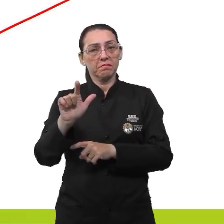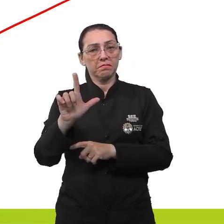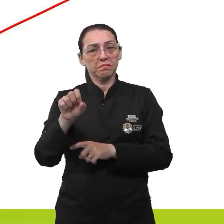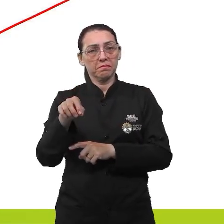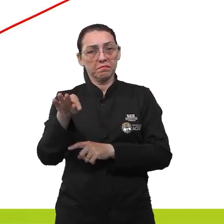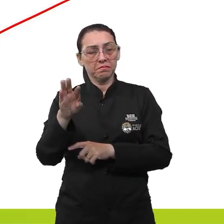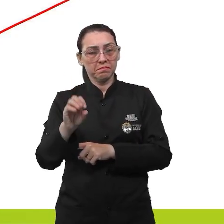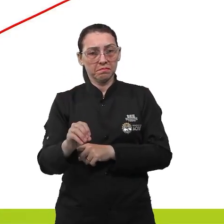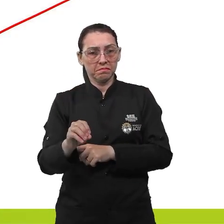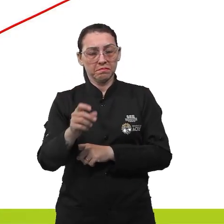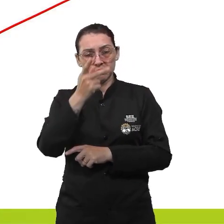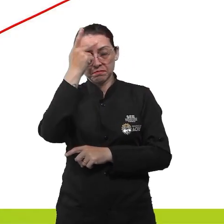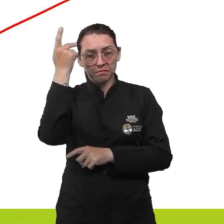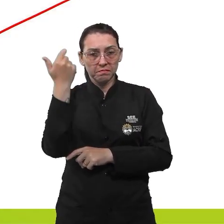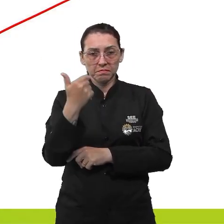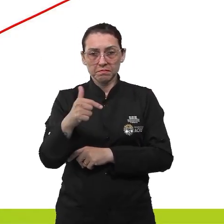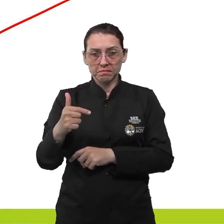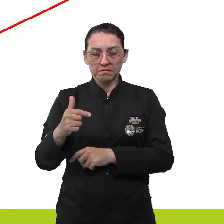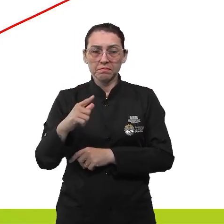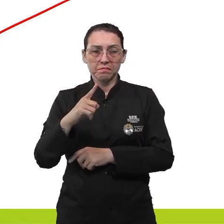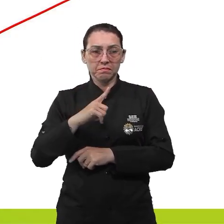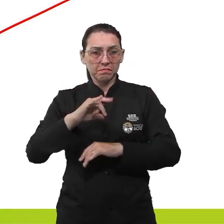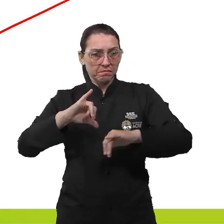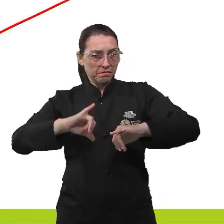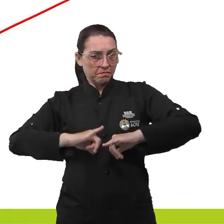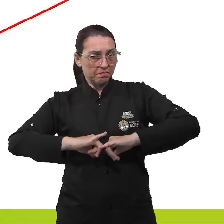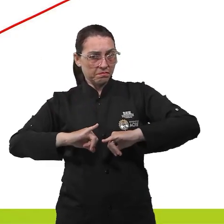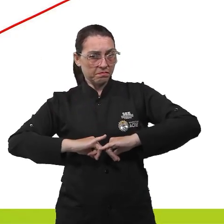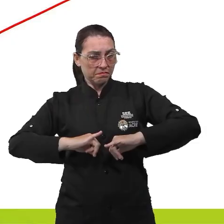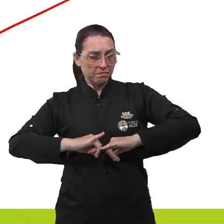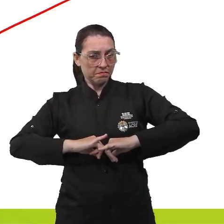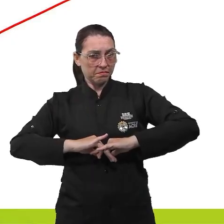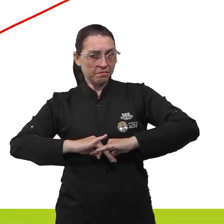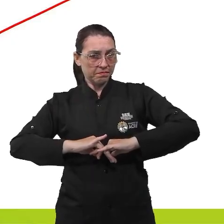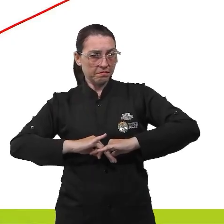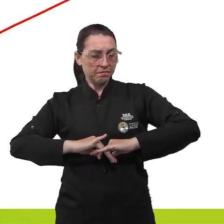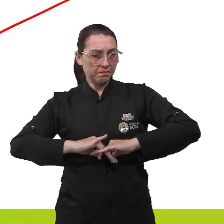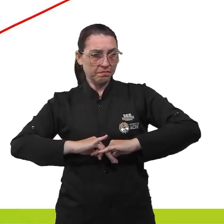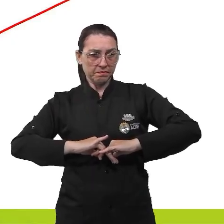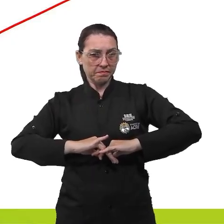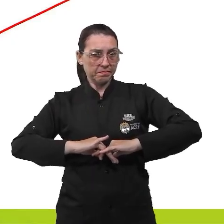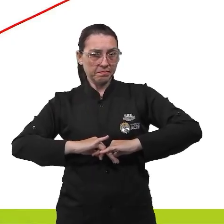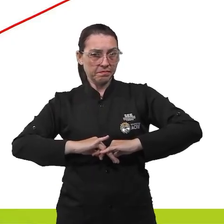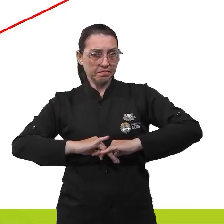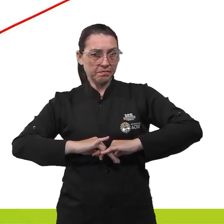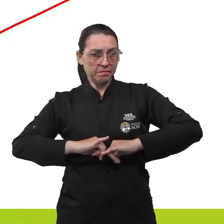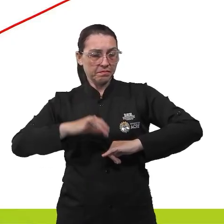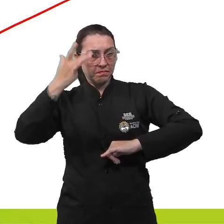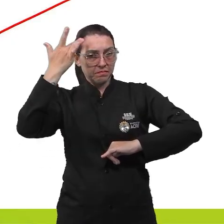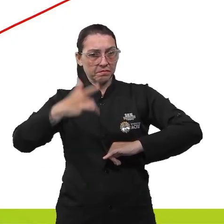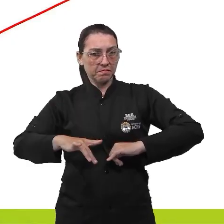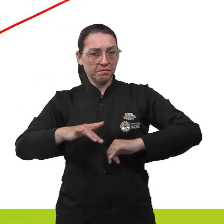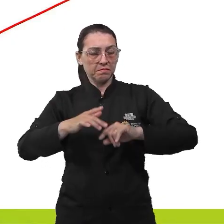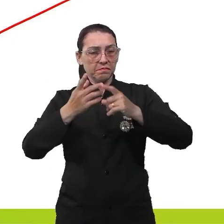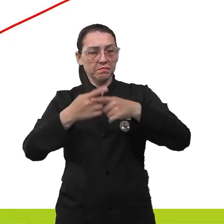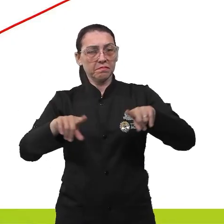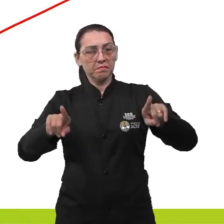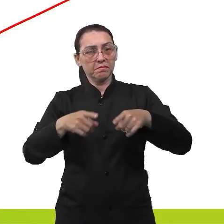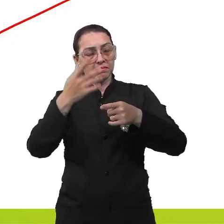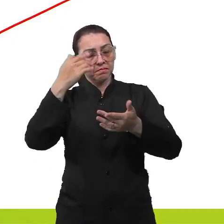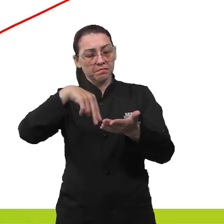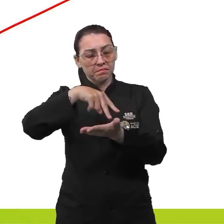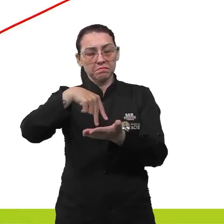pessoa que ela não tem um talento, aí ela vai ter que sofrer preconceito, que ela não é talentosa. Ah, não sei cantar, não sei dançar, não